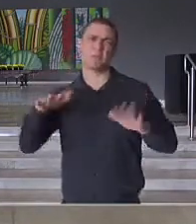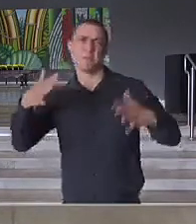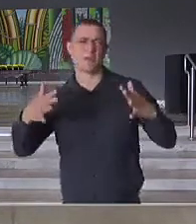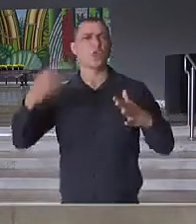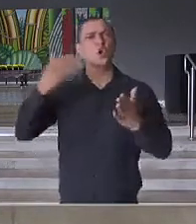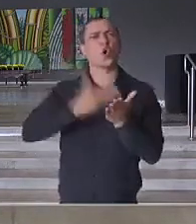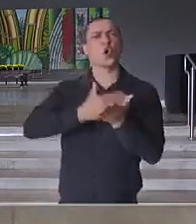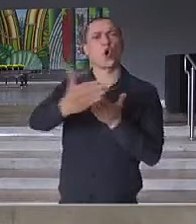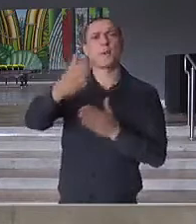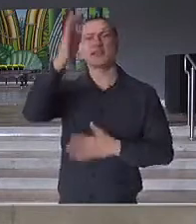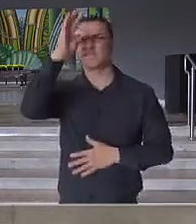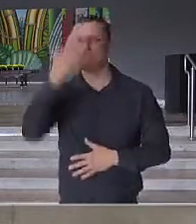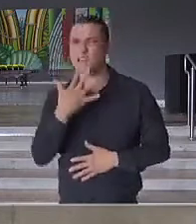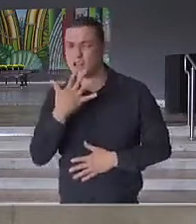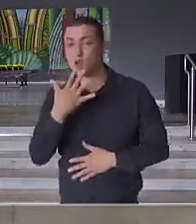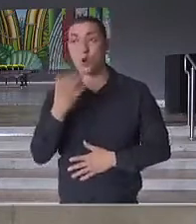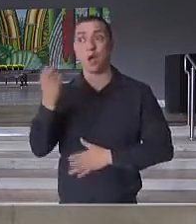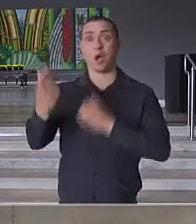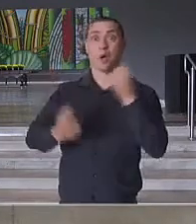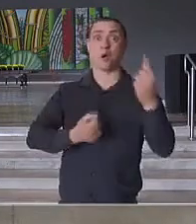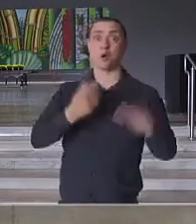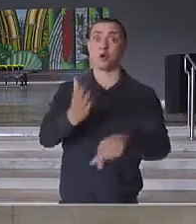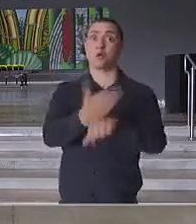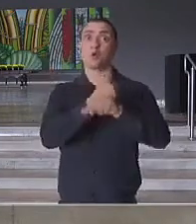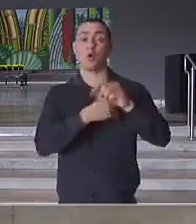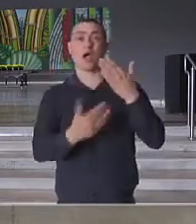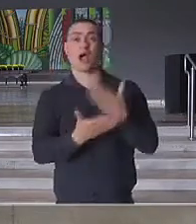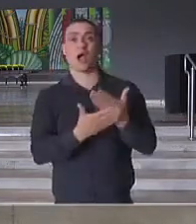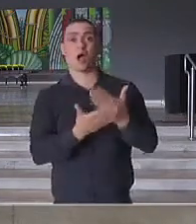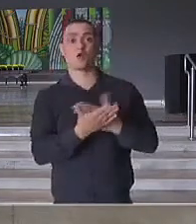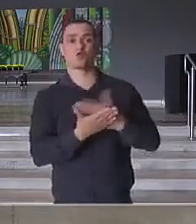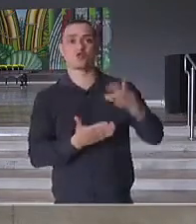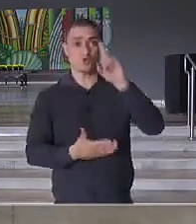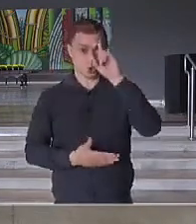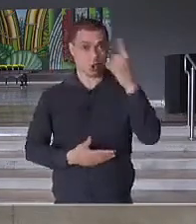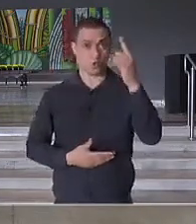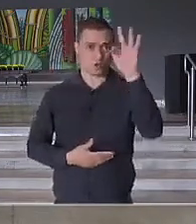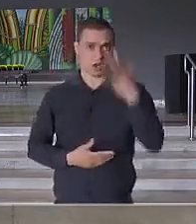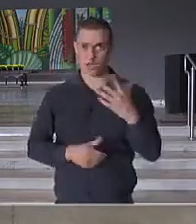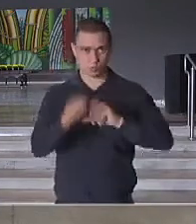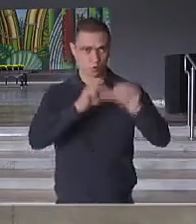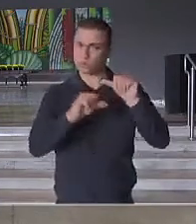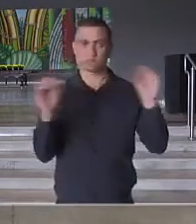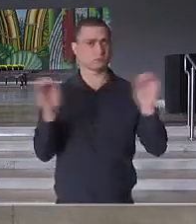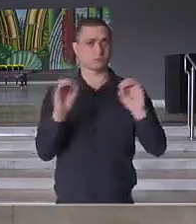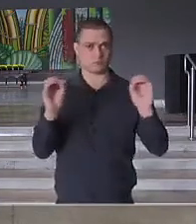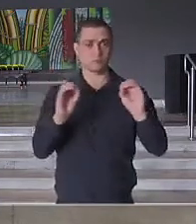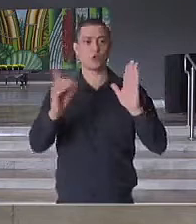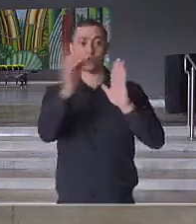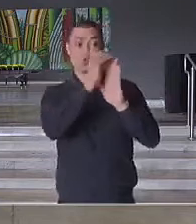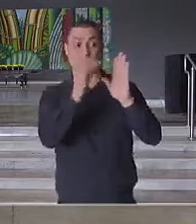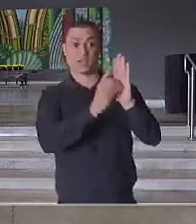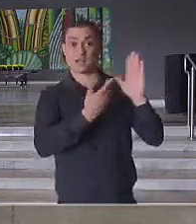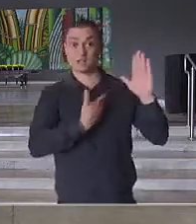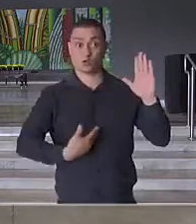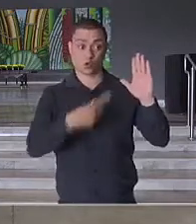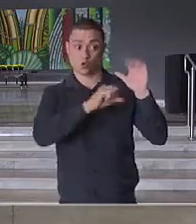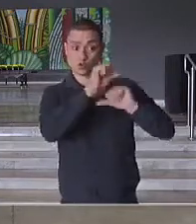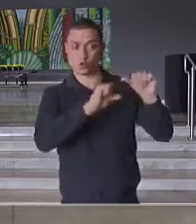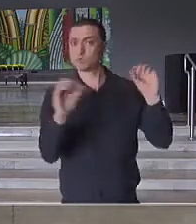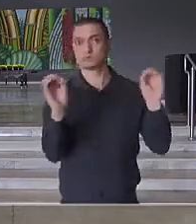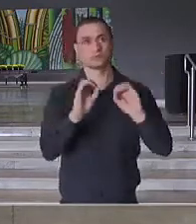até começam antes, algumas abrem no dia 1º de fevereiro, isso não está alterado, tanto que o decreto do governador não será